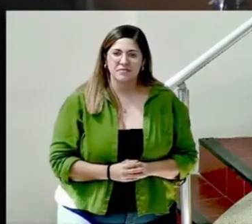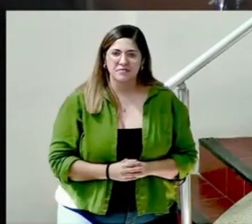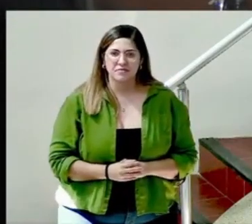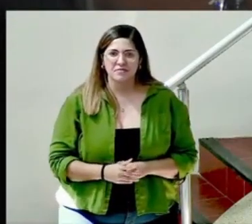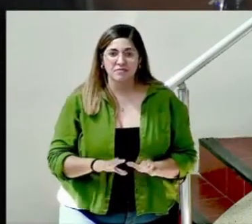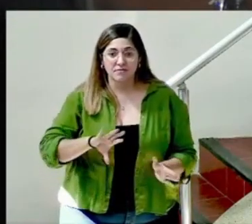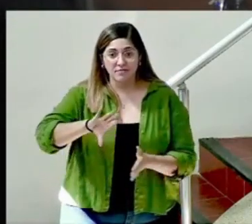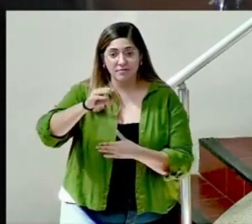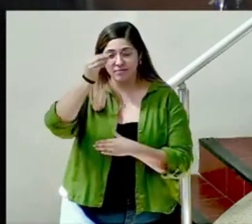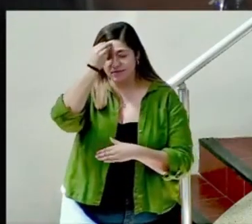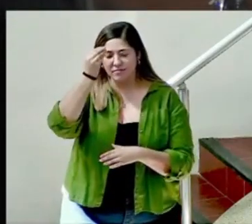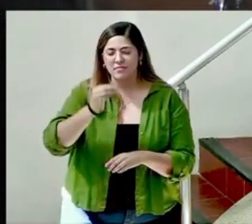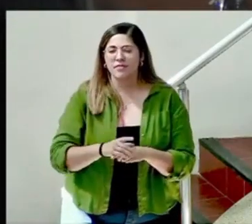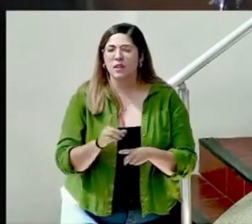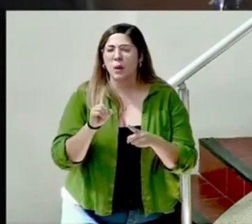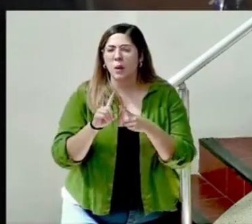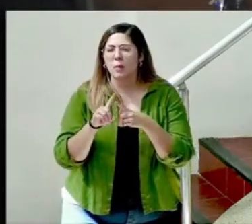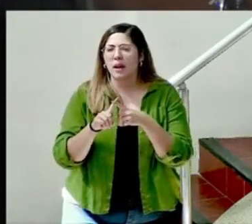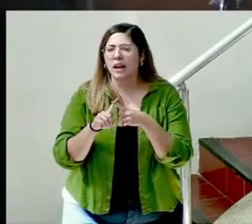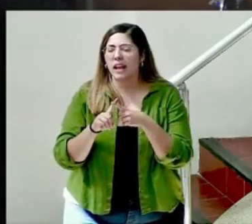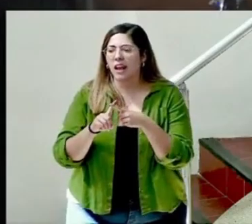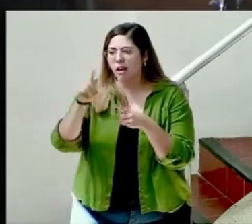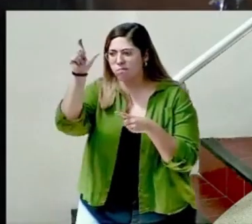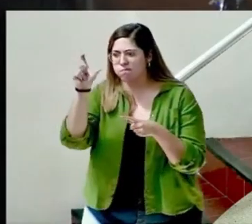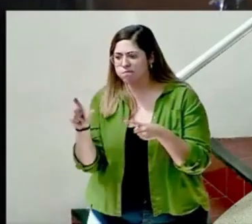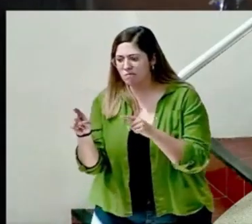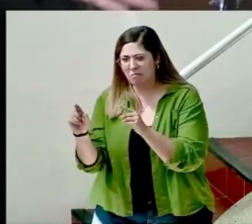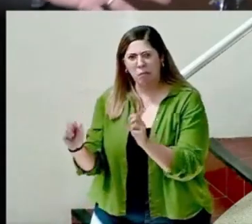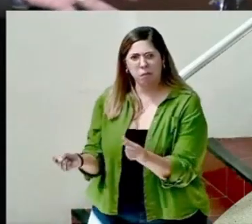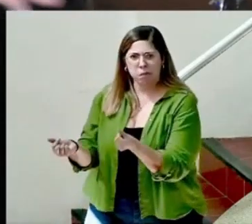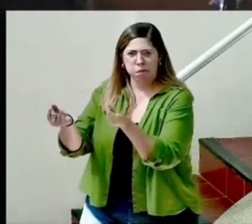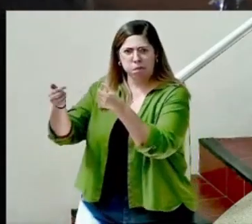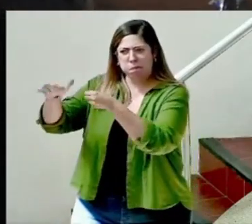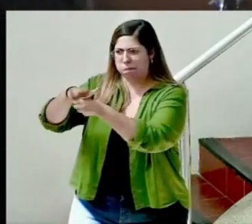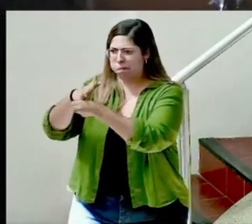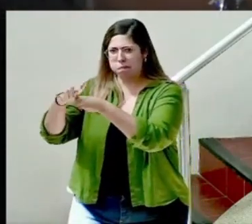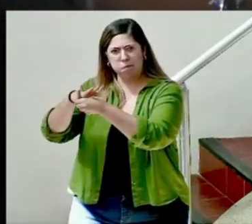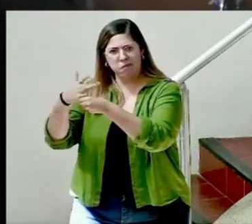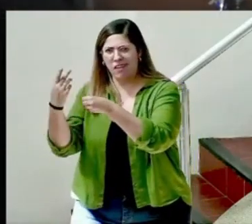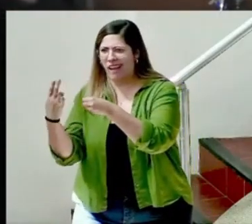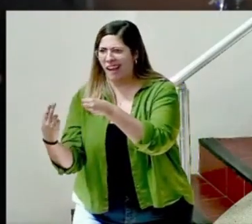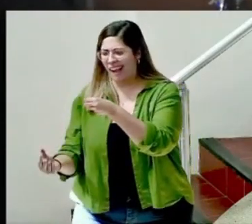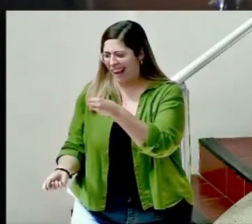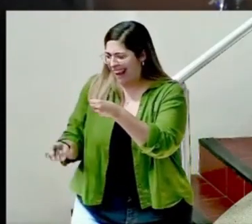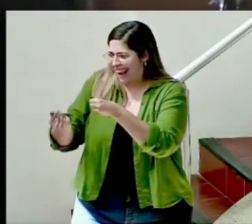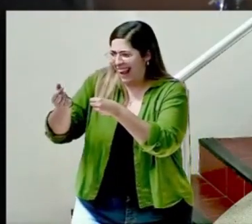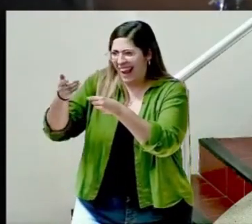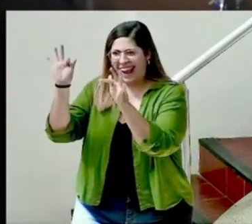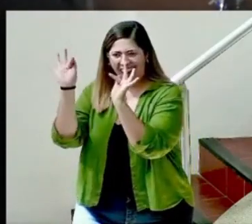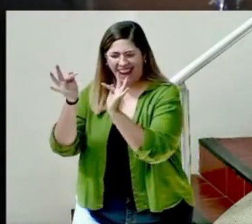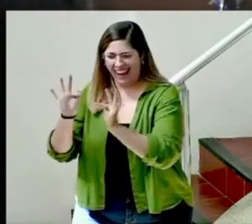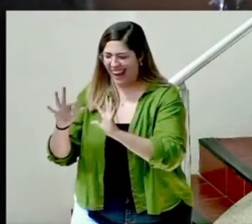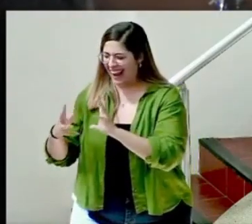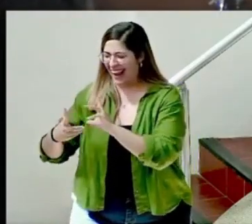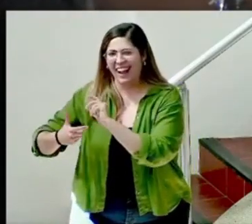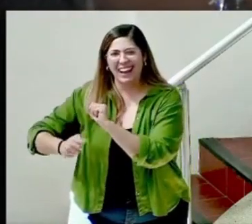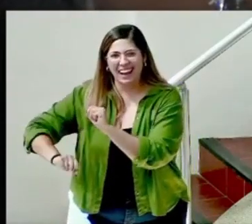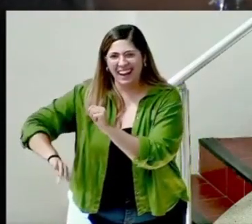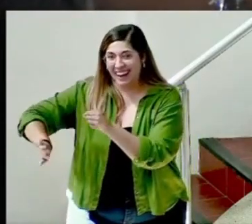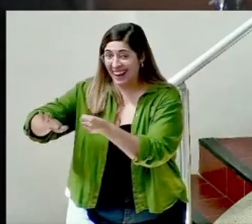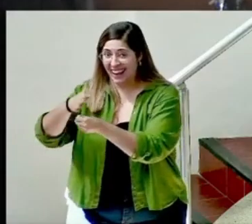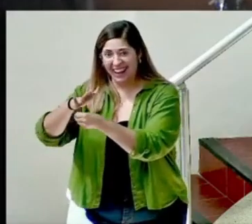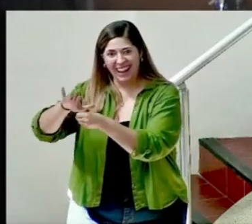mundo inteiro, com riquezas e fortunas, e deleites e prazeres ao longo da vida,